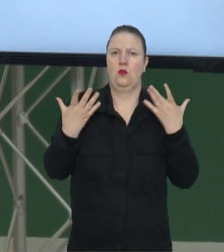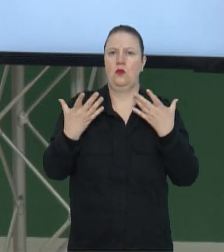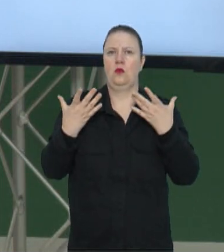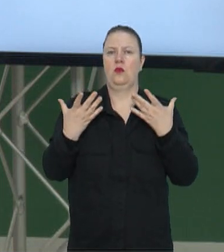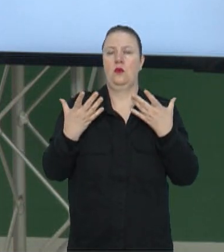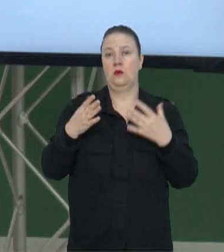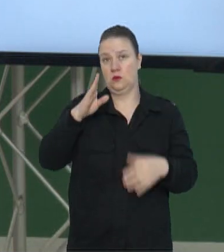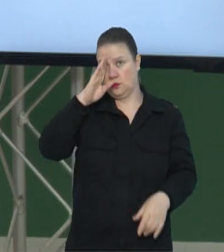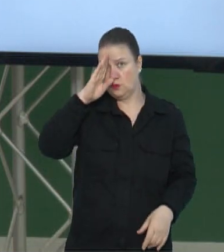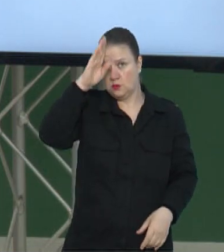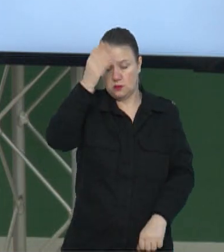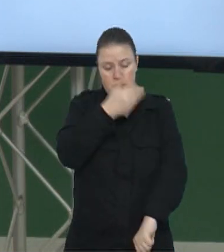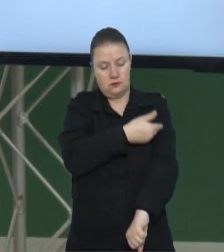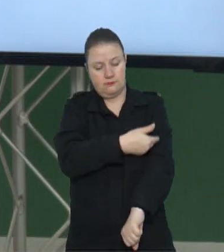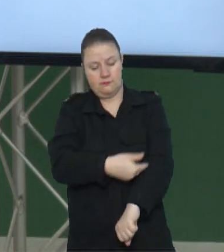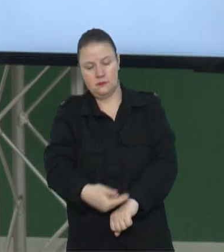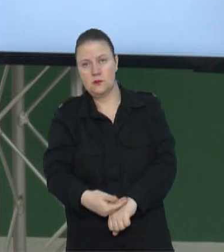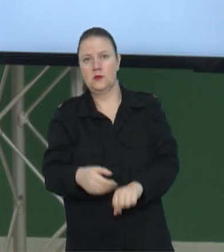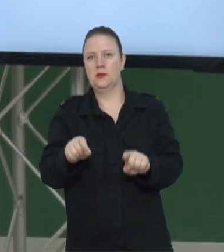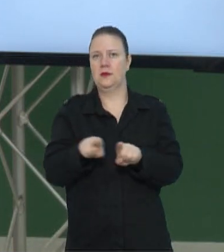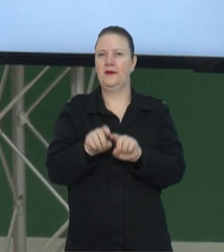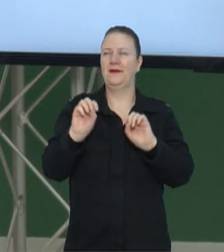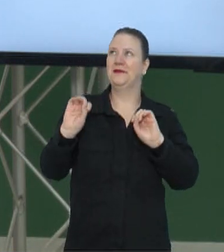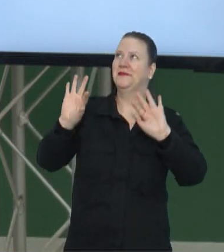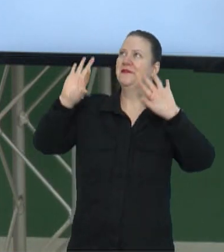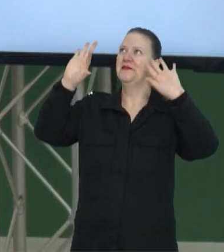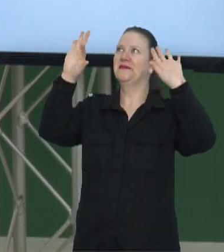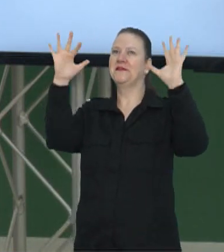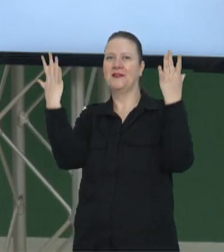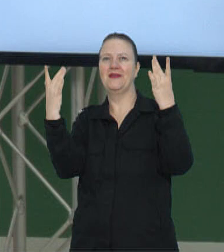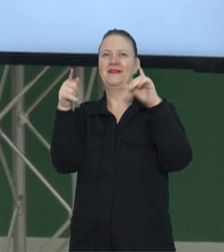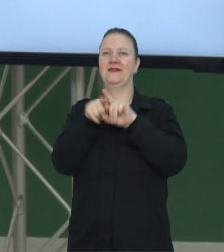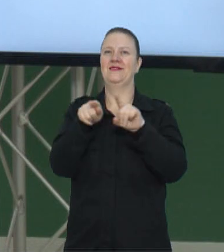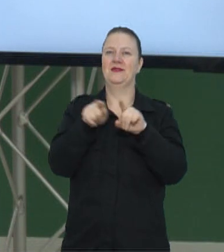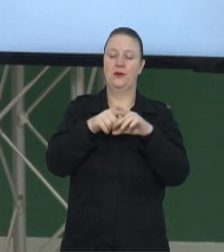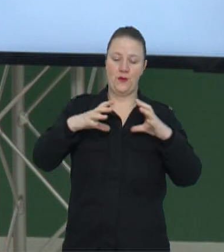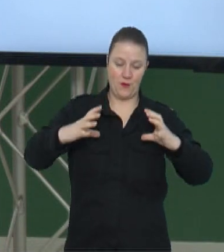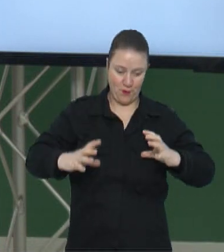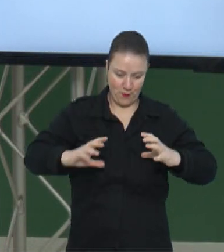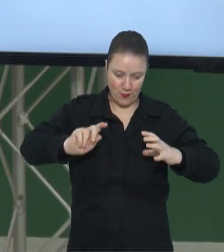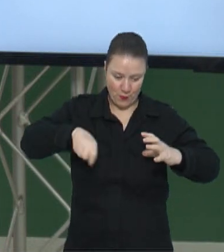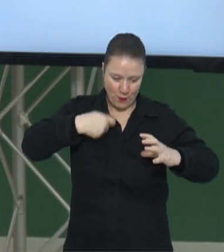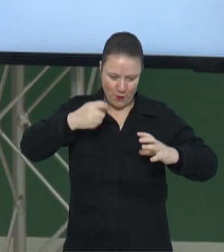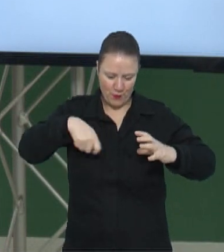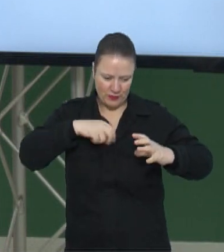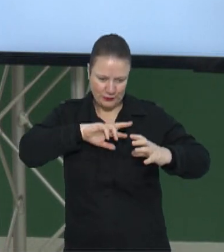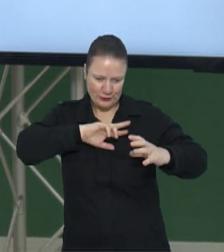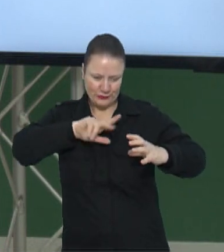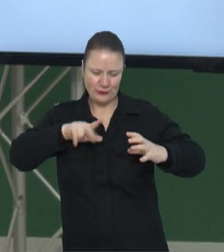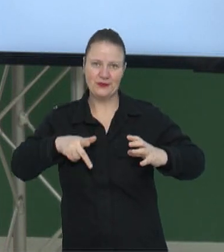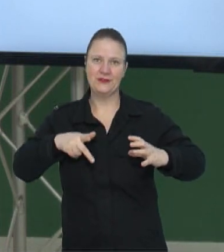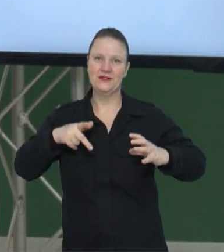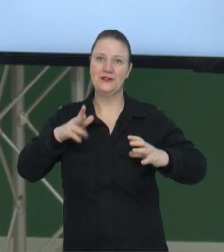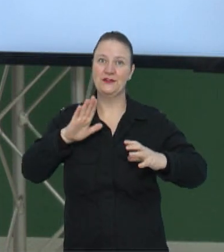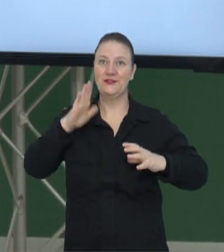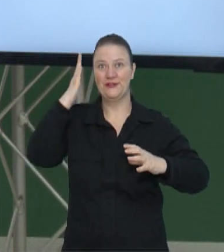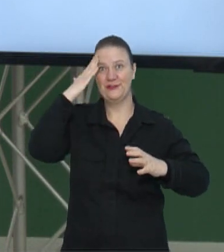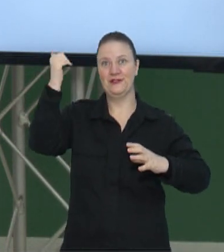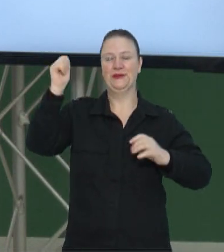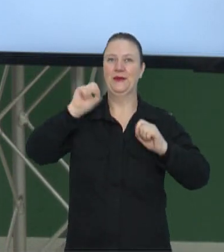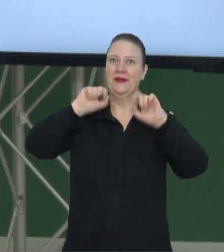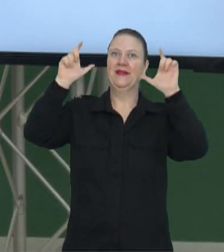principalmente nos hábitos, costumes, nas comemorações, nos pratos típicos, que é aquilo que mais chama a atenção da gente,